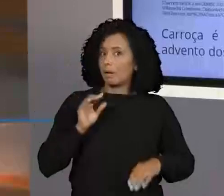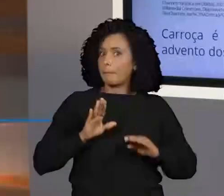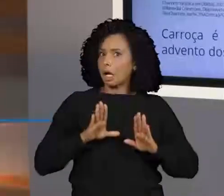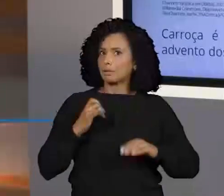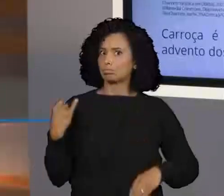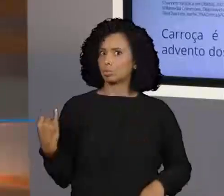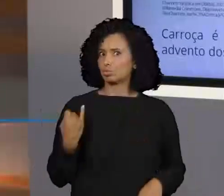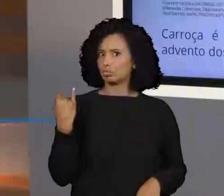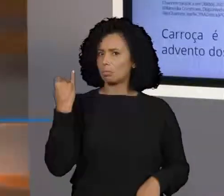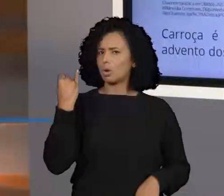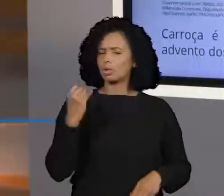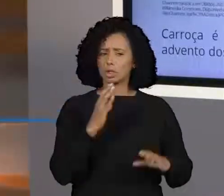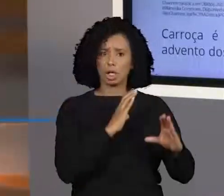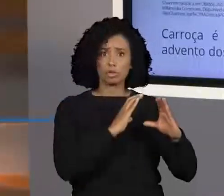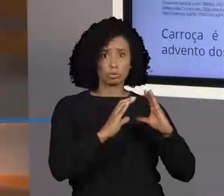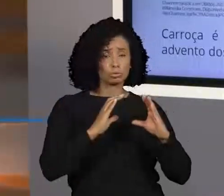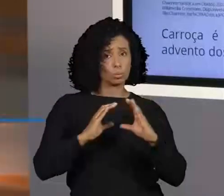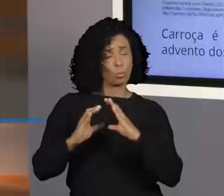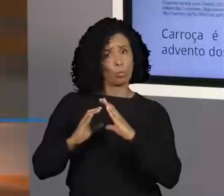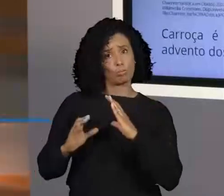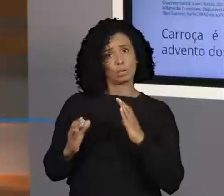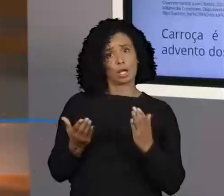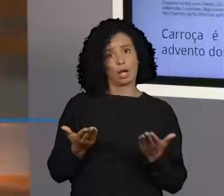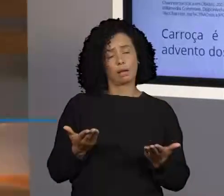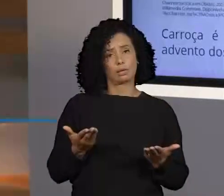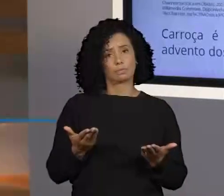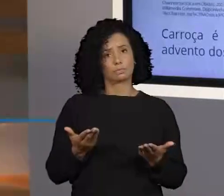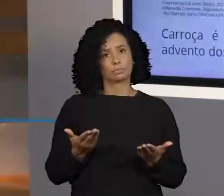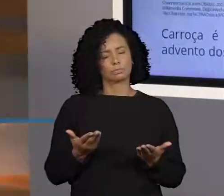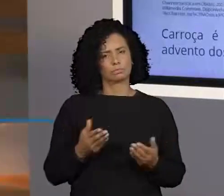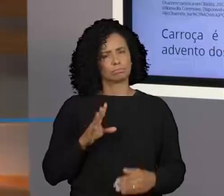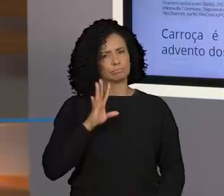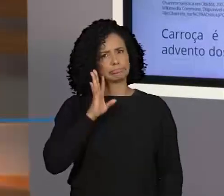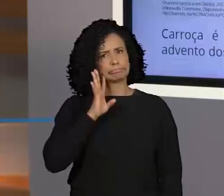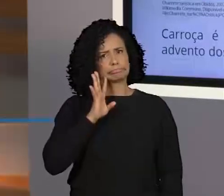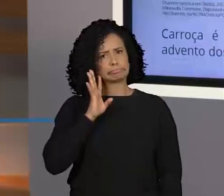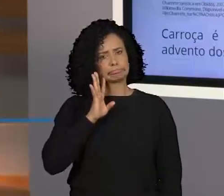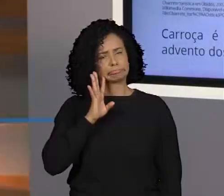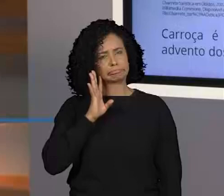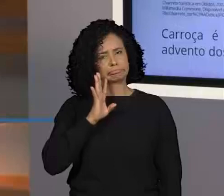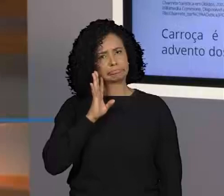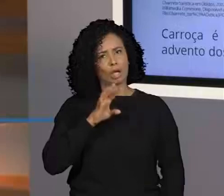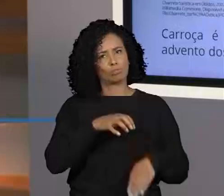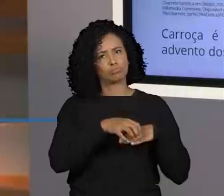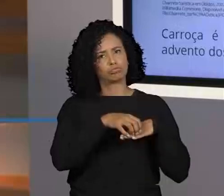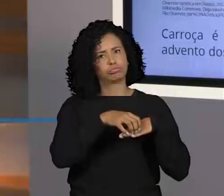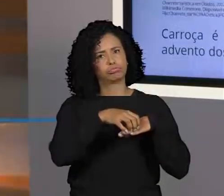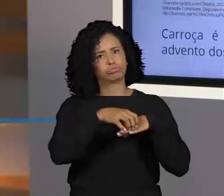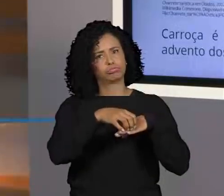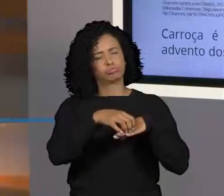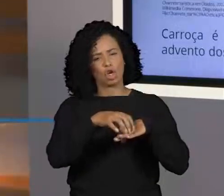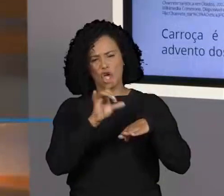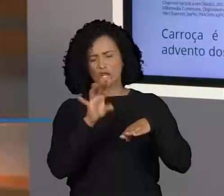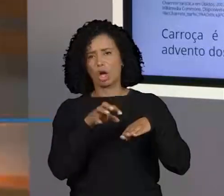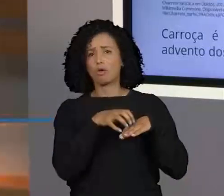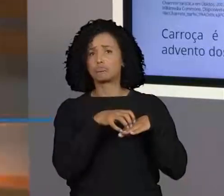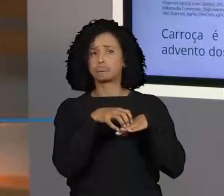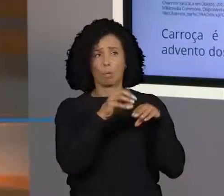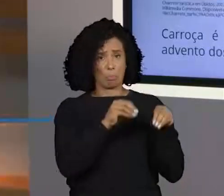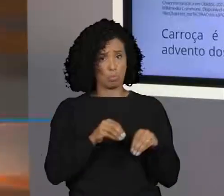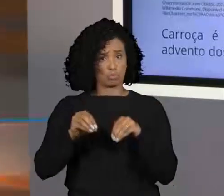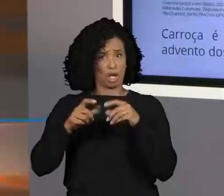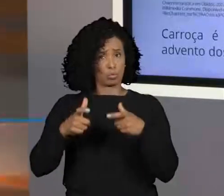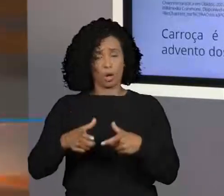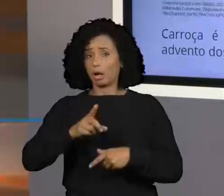na comunicação entre os homens. Muito legal, né? A gente saber que o transporte é muito mais do que transportar. Ele fala também